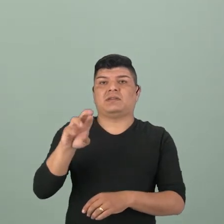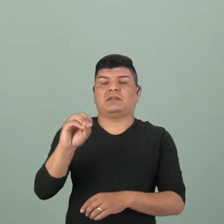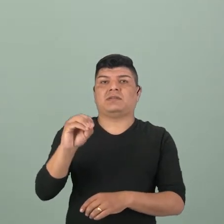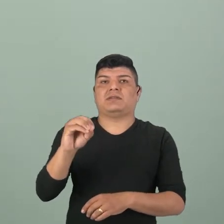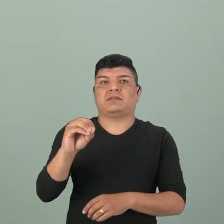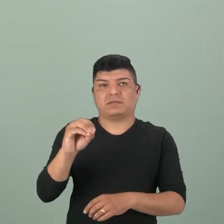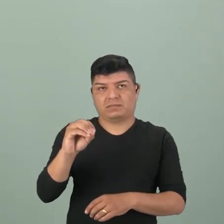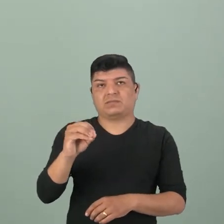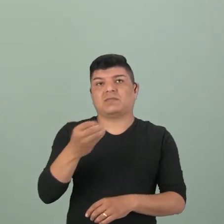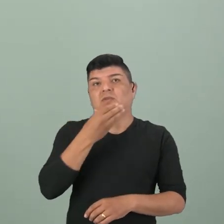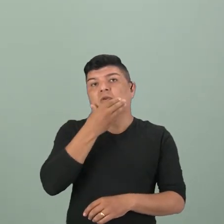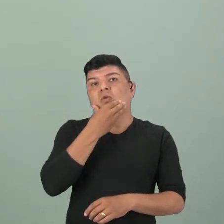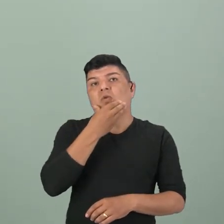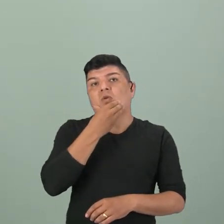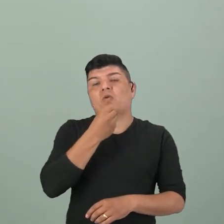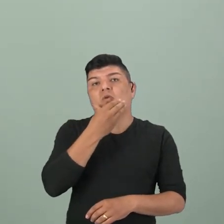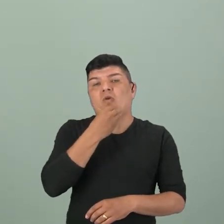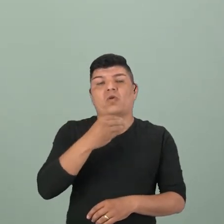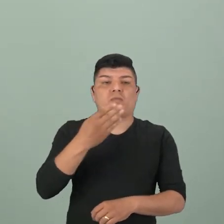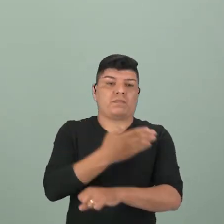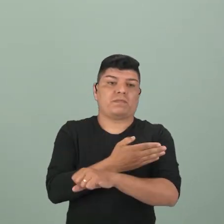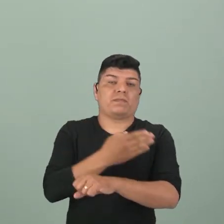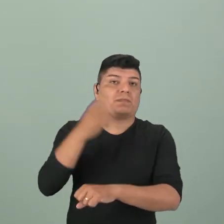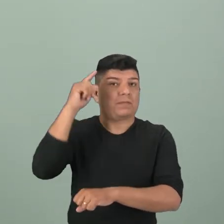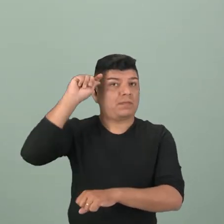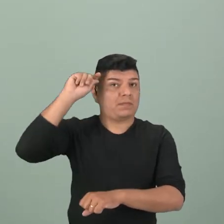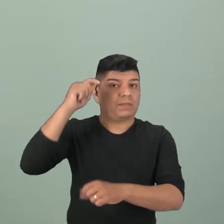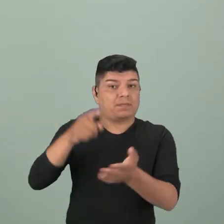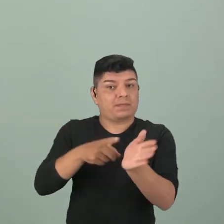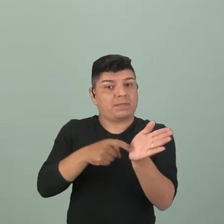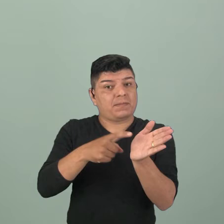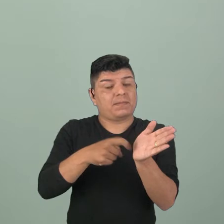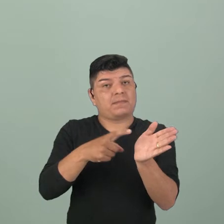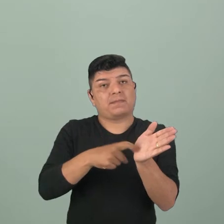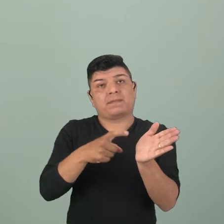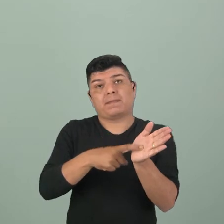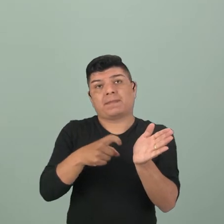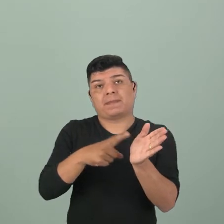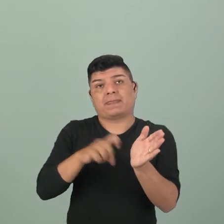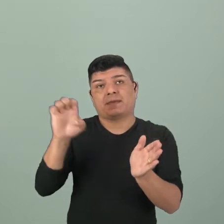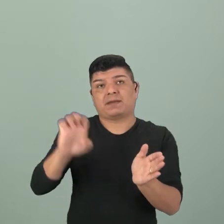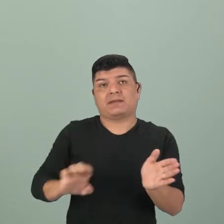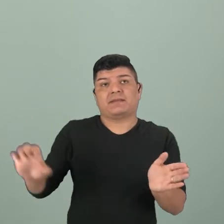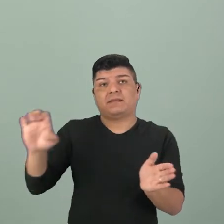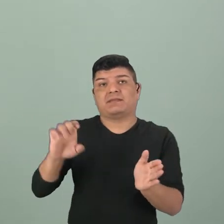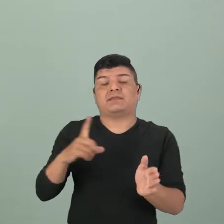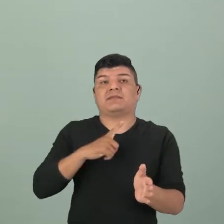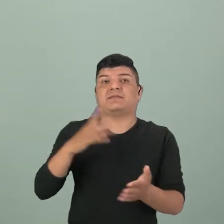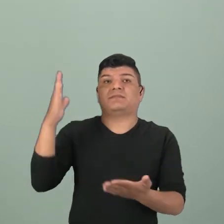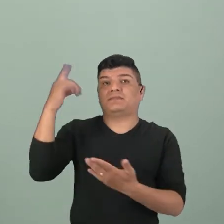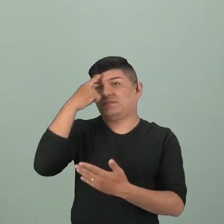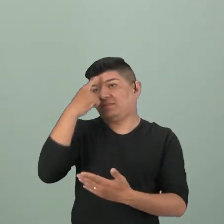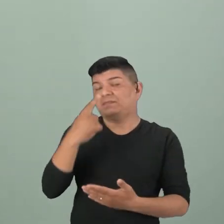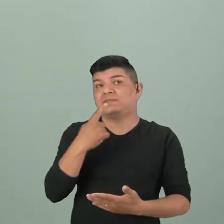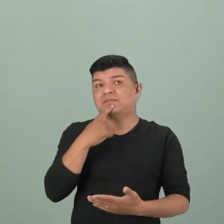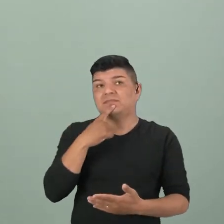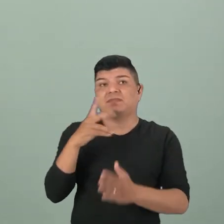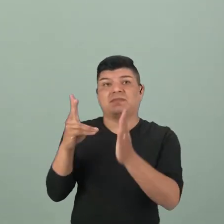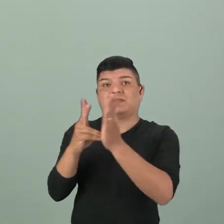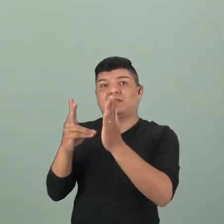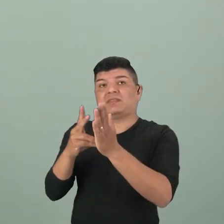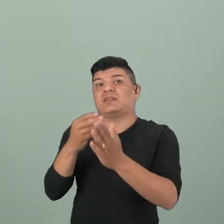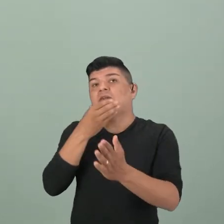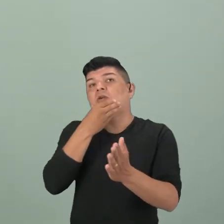Homem Branco Europeu, né? Então nós temos aí o indígena, o branco e o negro, que chegou ao Brasil